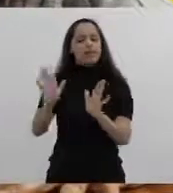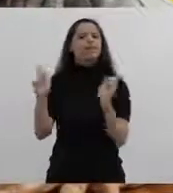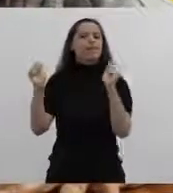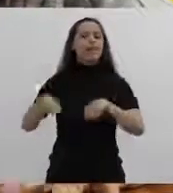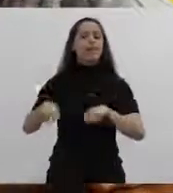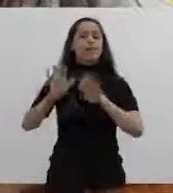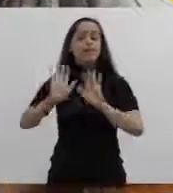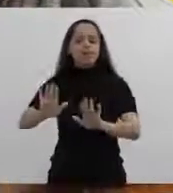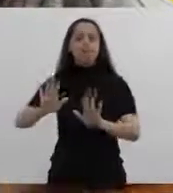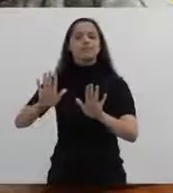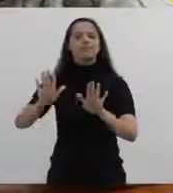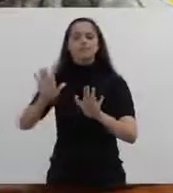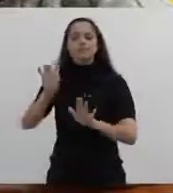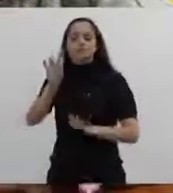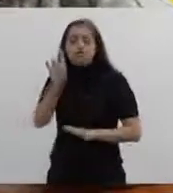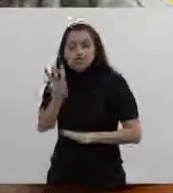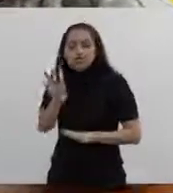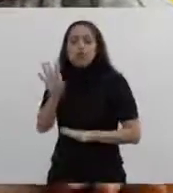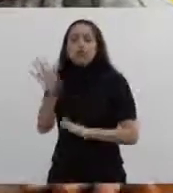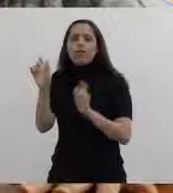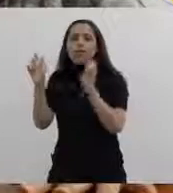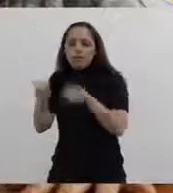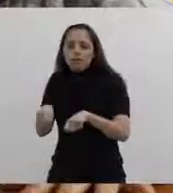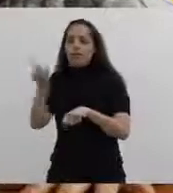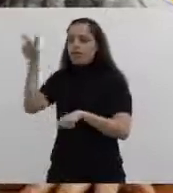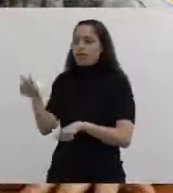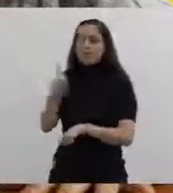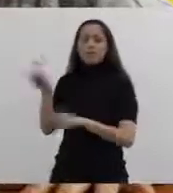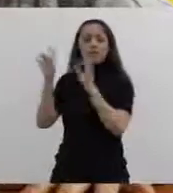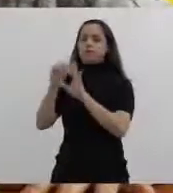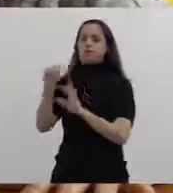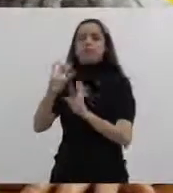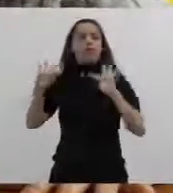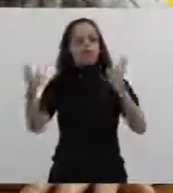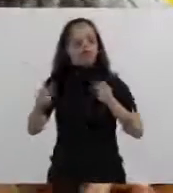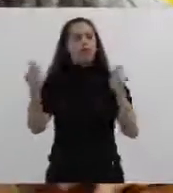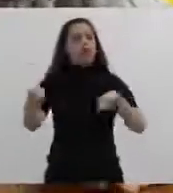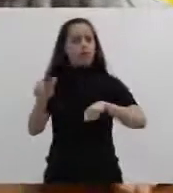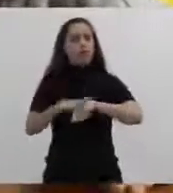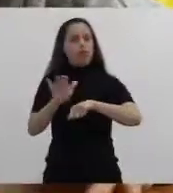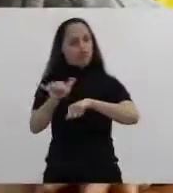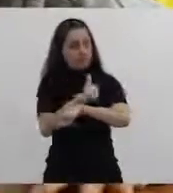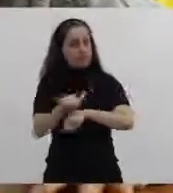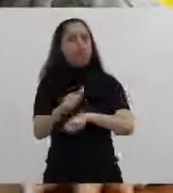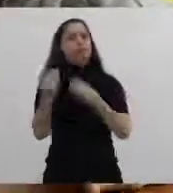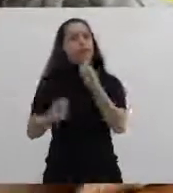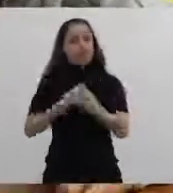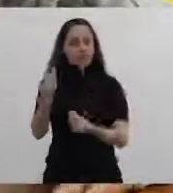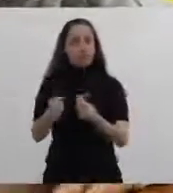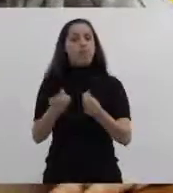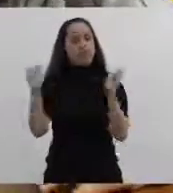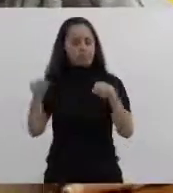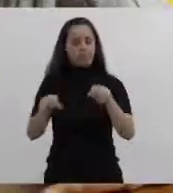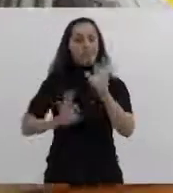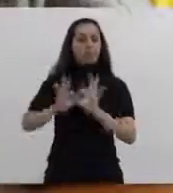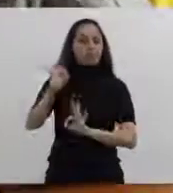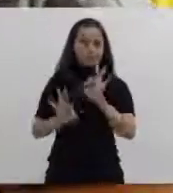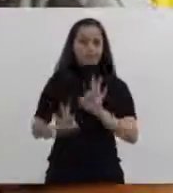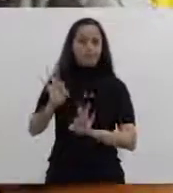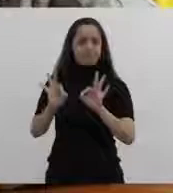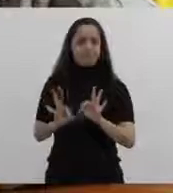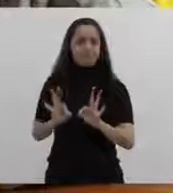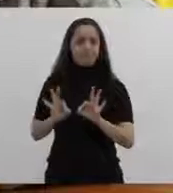fazer. É óbvio que eles têm todas as ferramentas, mas também há outros que podem se preparar. É uma questão de